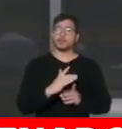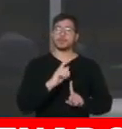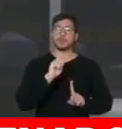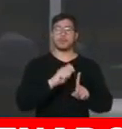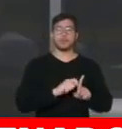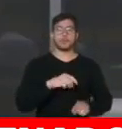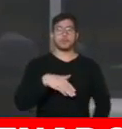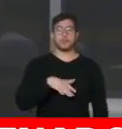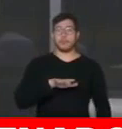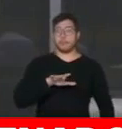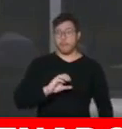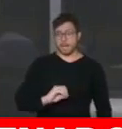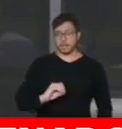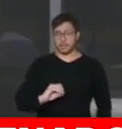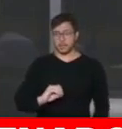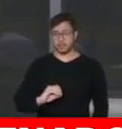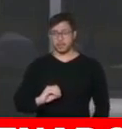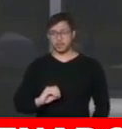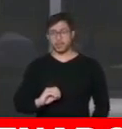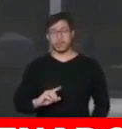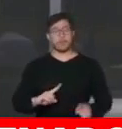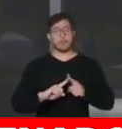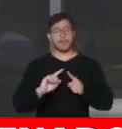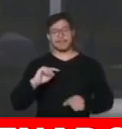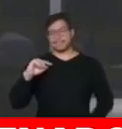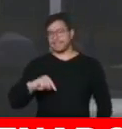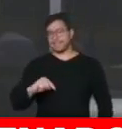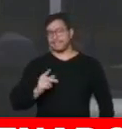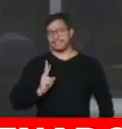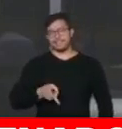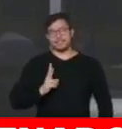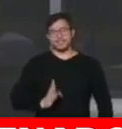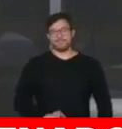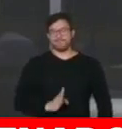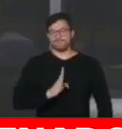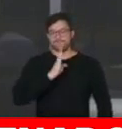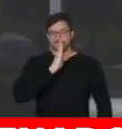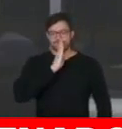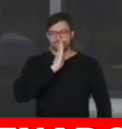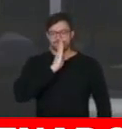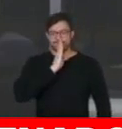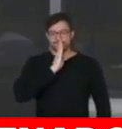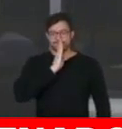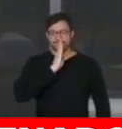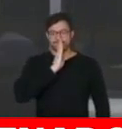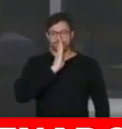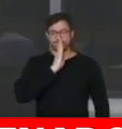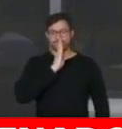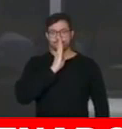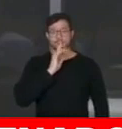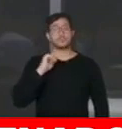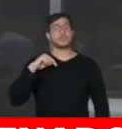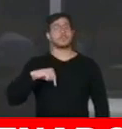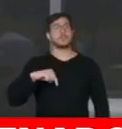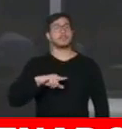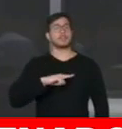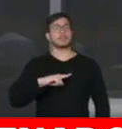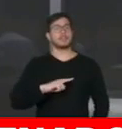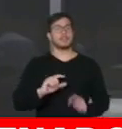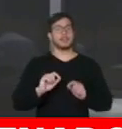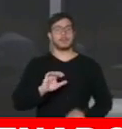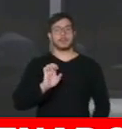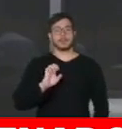Mas aqui na Câmara, o silêncio é absoluto. Aqui existem emendas do relator, são